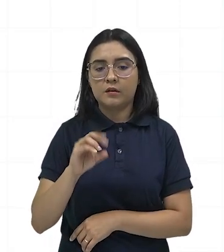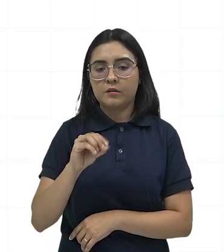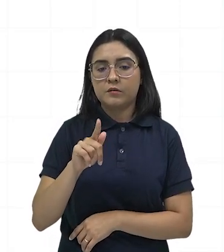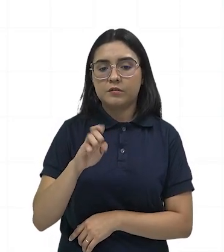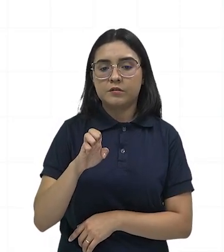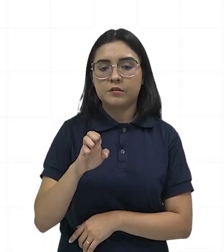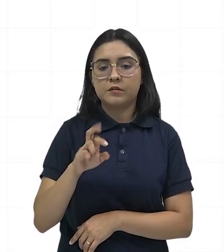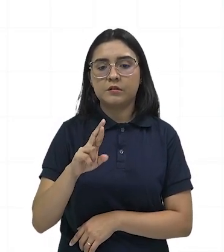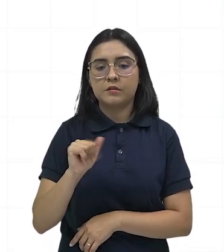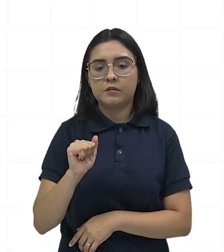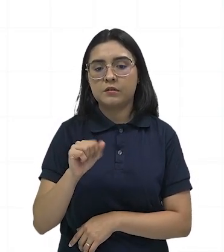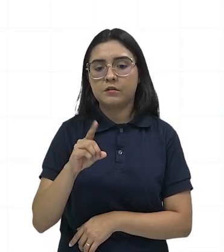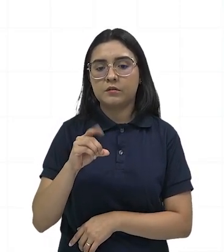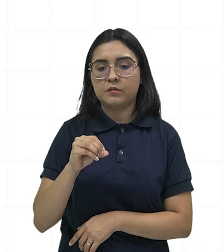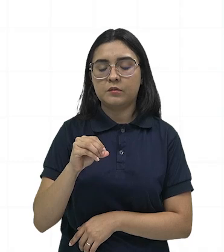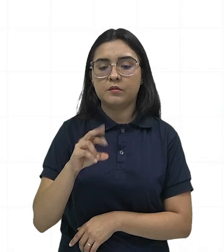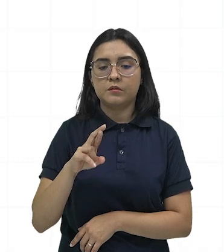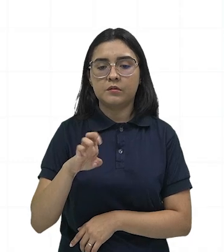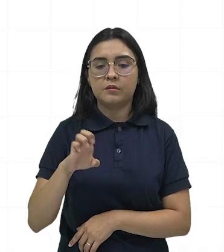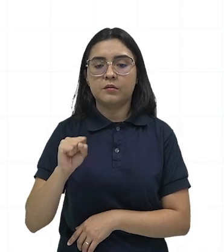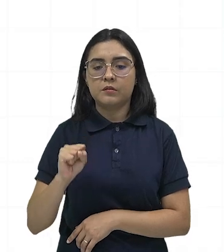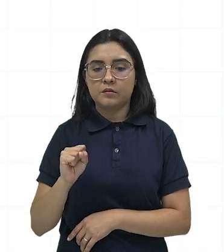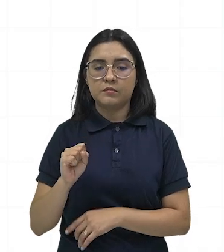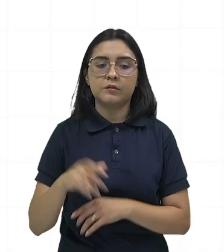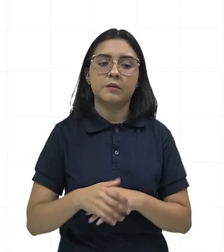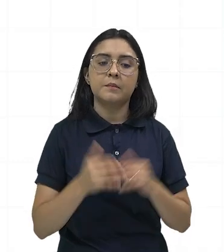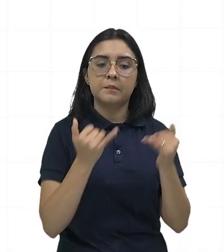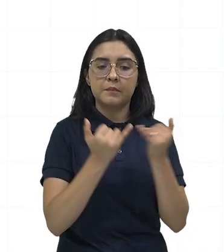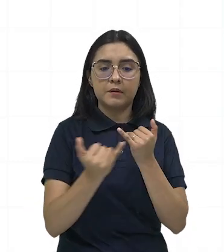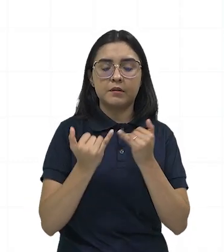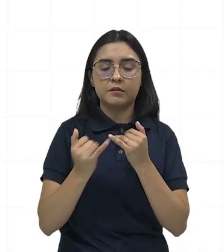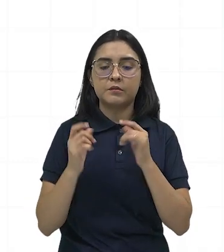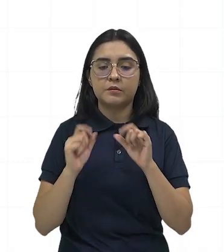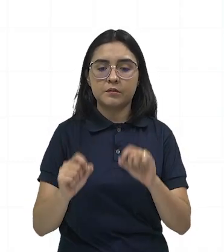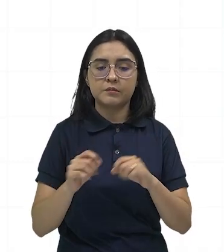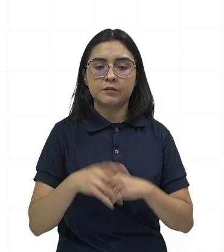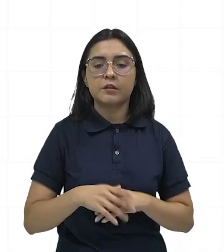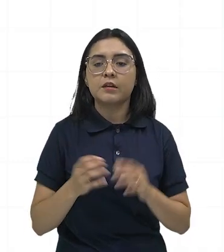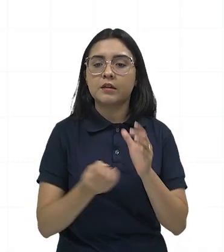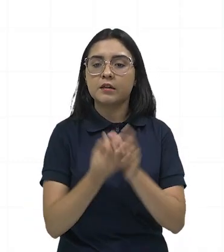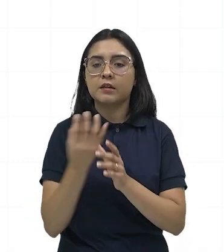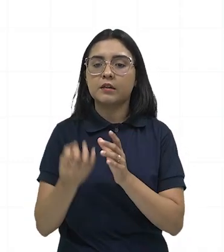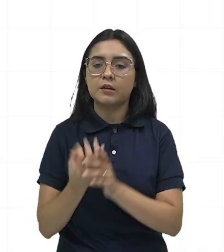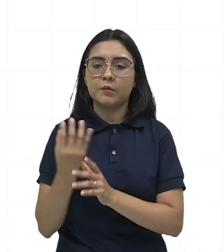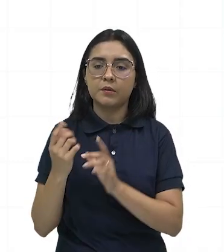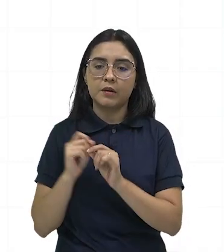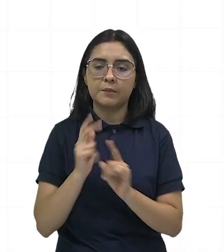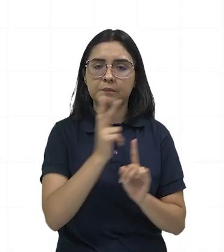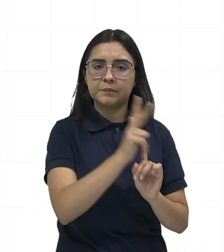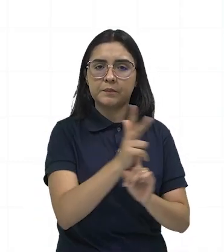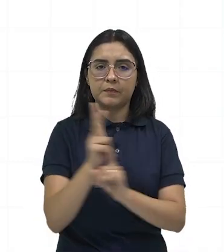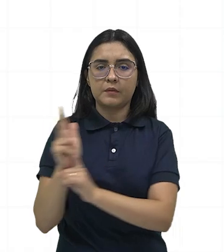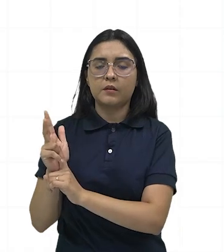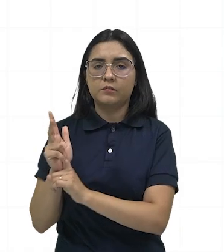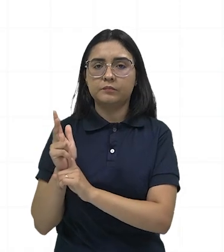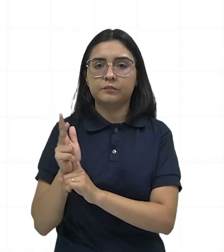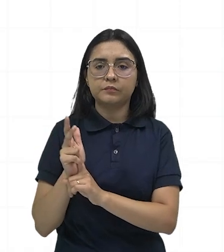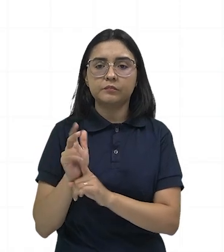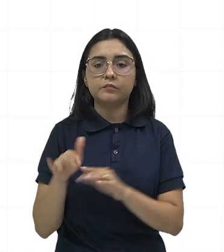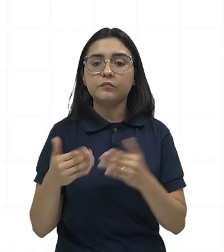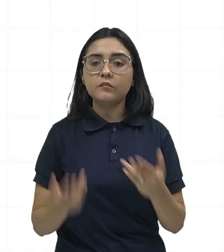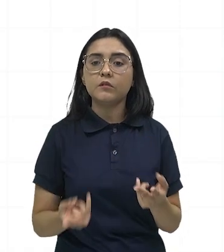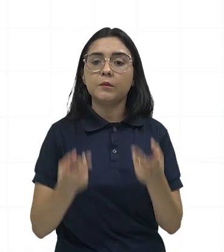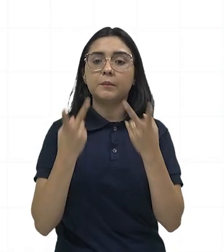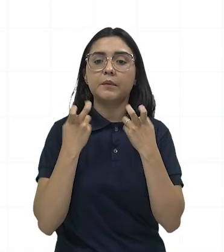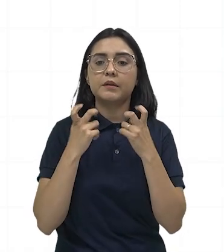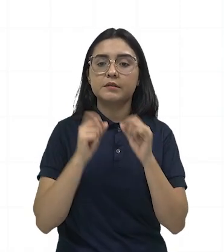aos moinhos de ventos e formam os parques eólicos, né? Então, aí na imagem, vocês